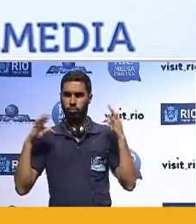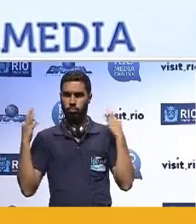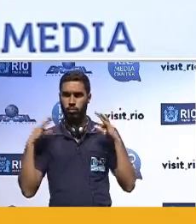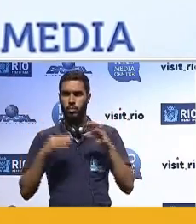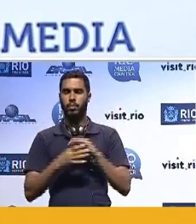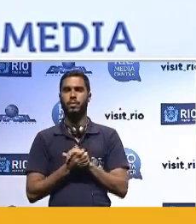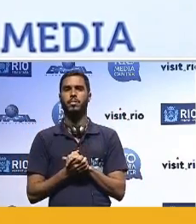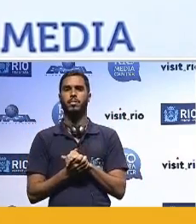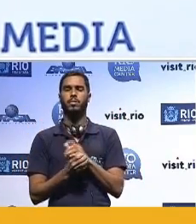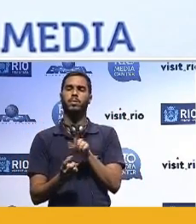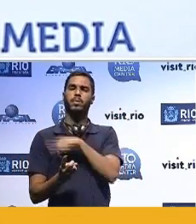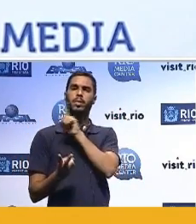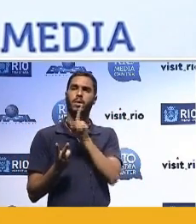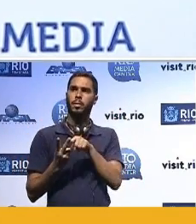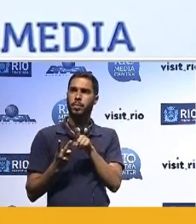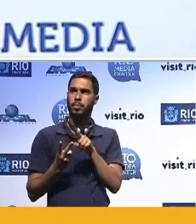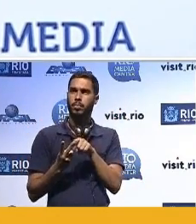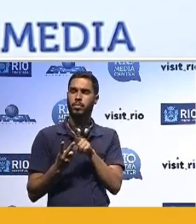pessoa com deficiência e